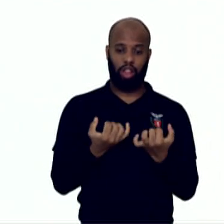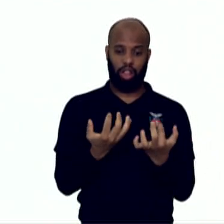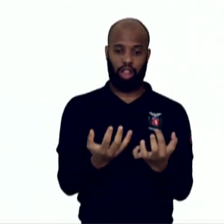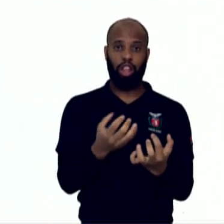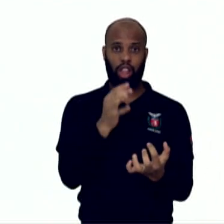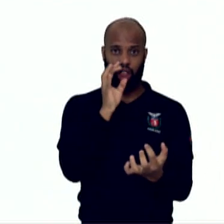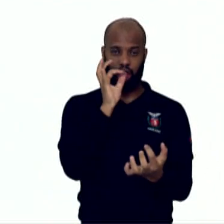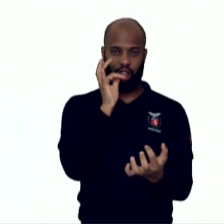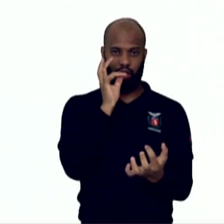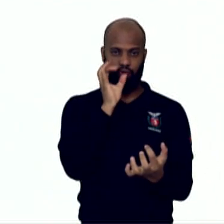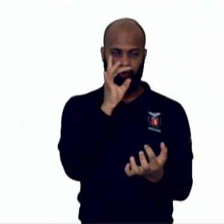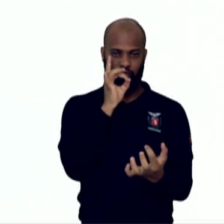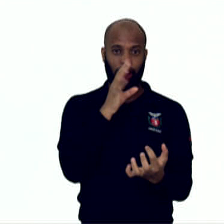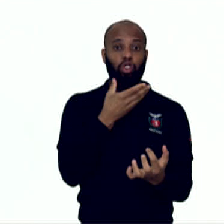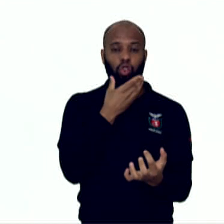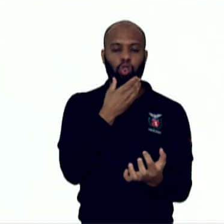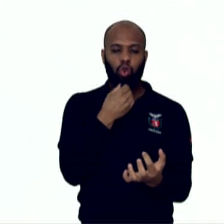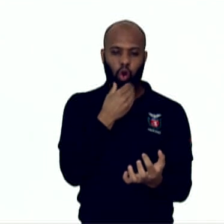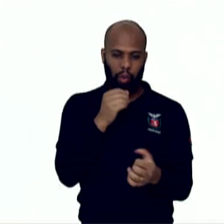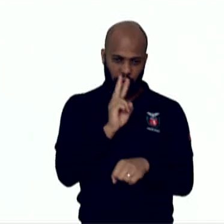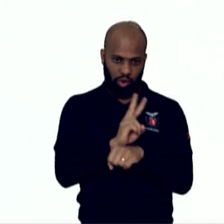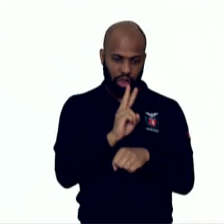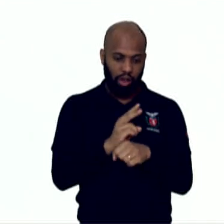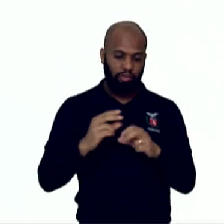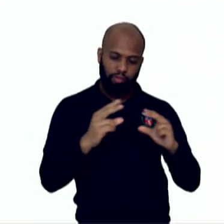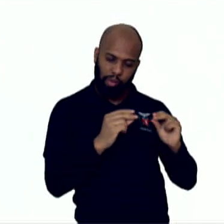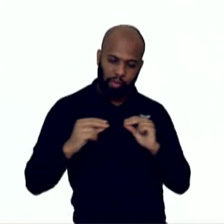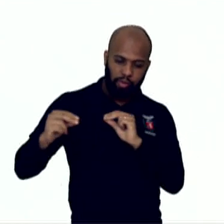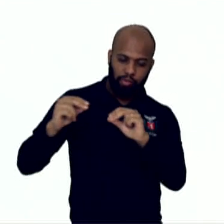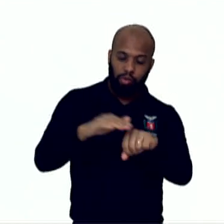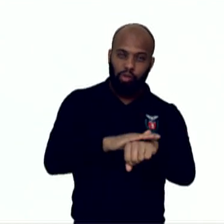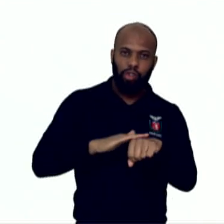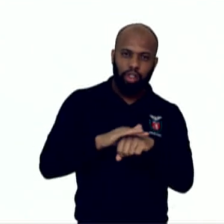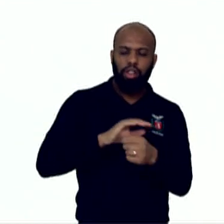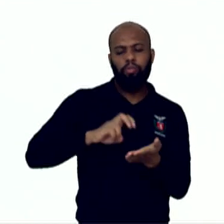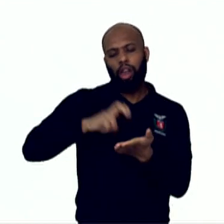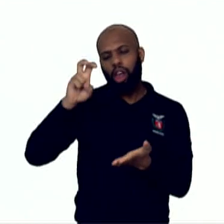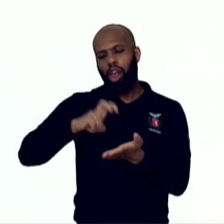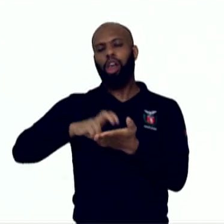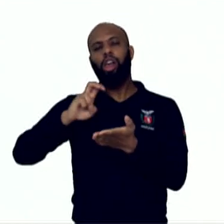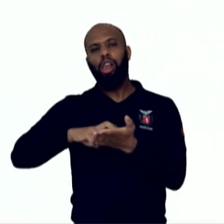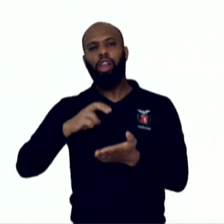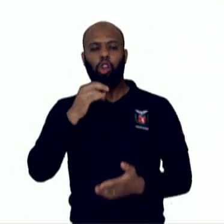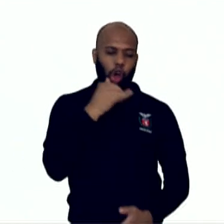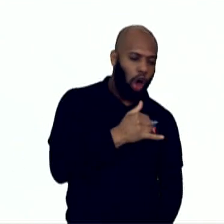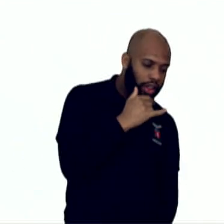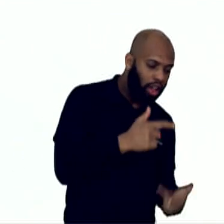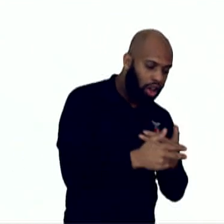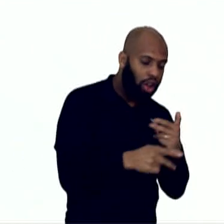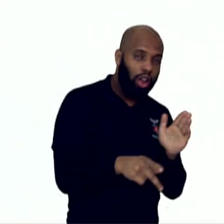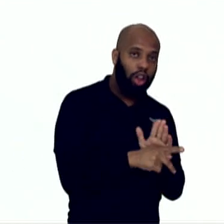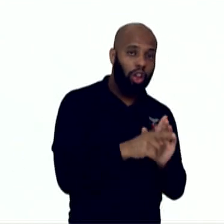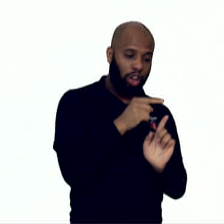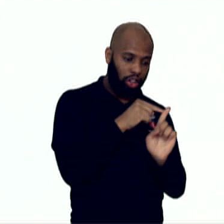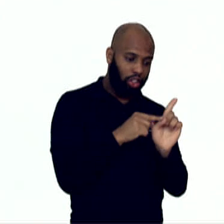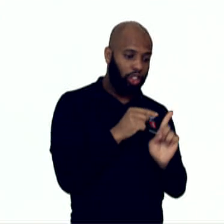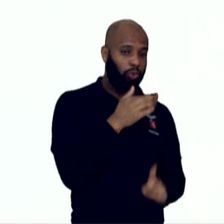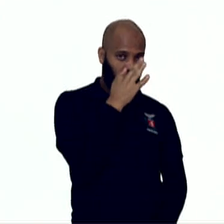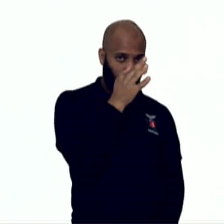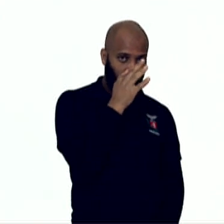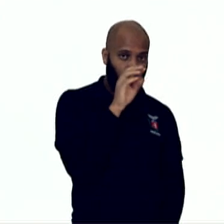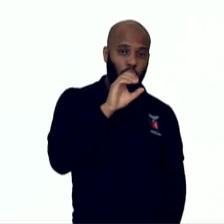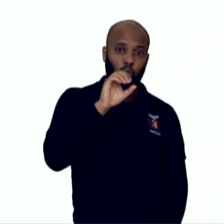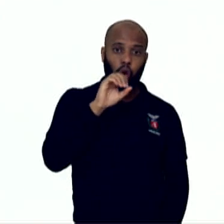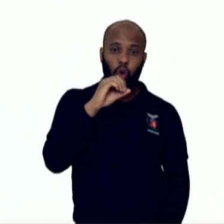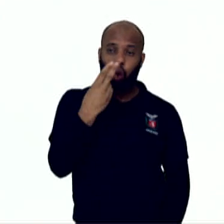com as flores e elas se habituaram ao diálogo. Passava manhãs contando coisas a uma cravina ou escutando o que